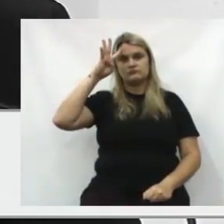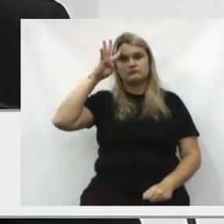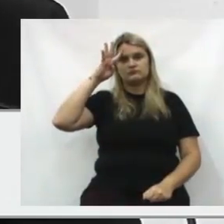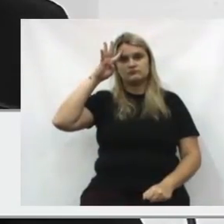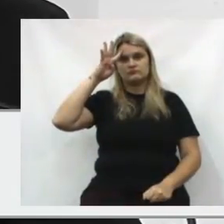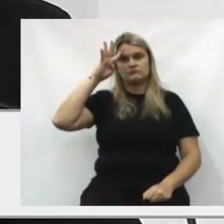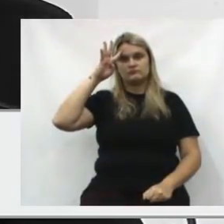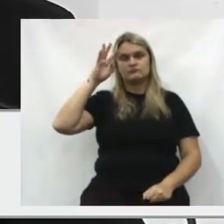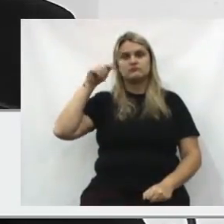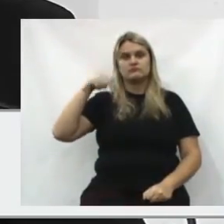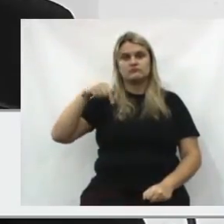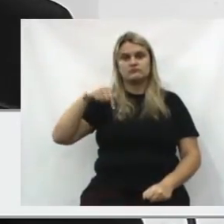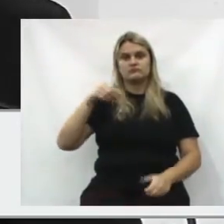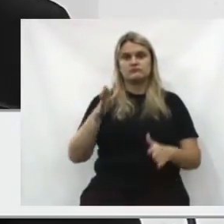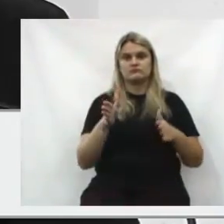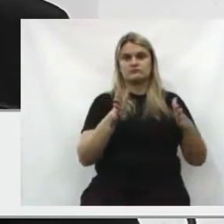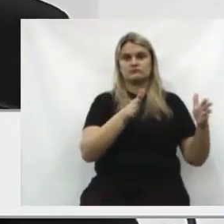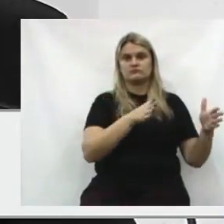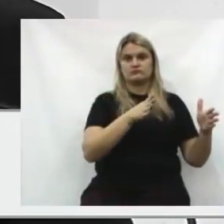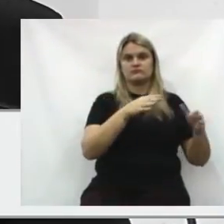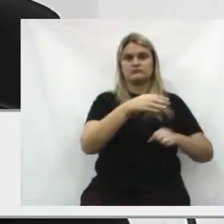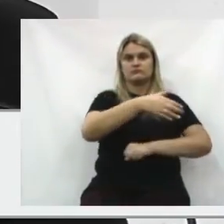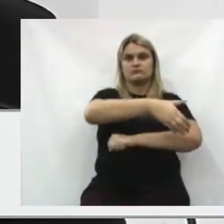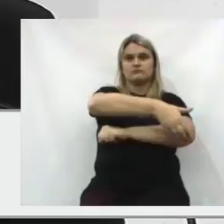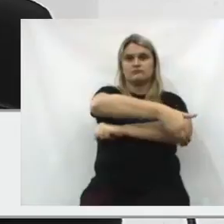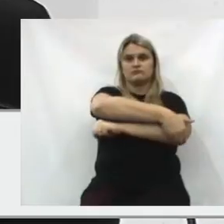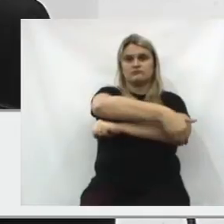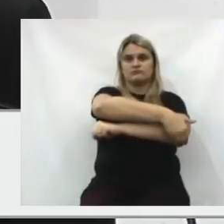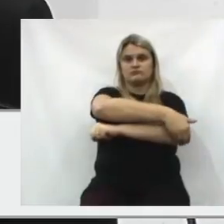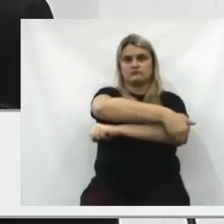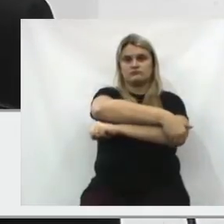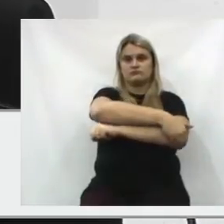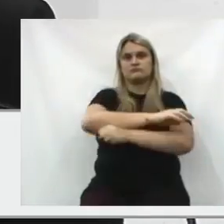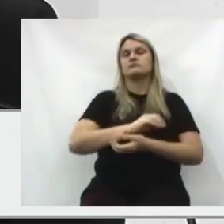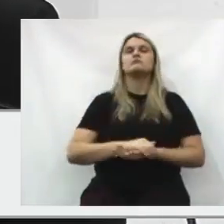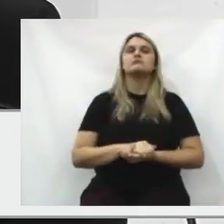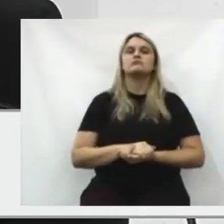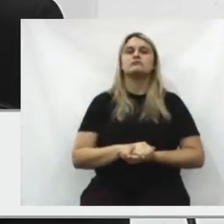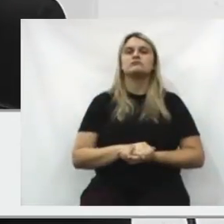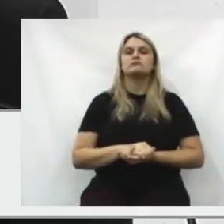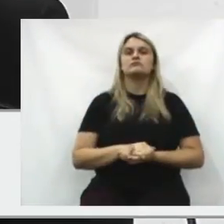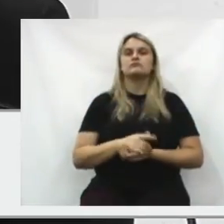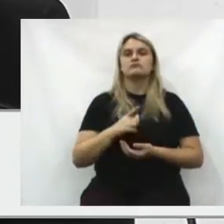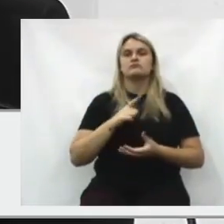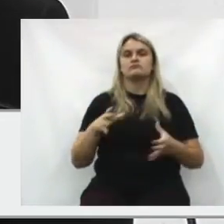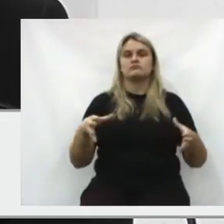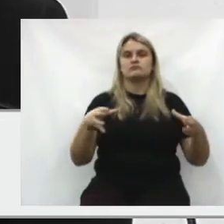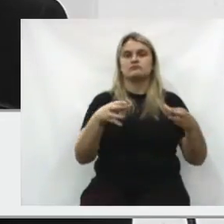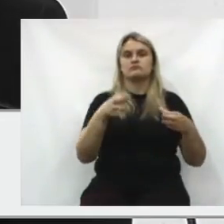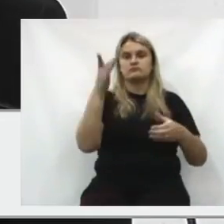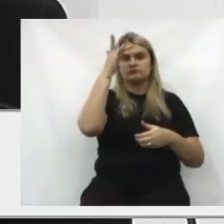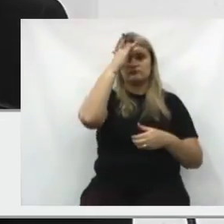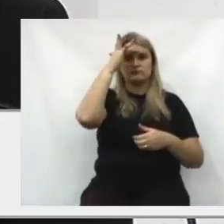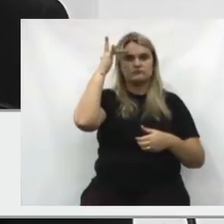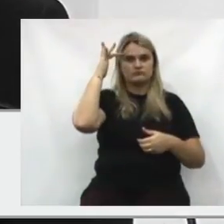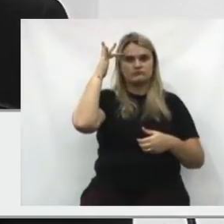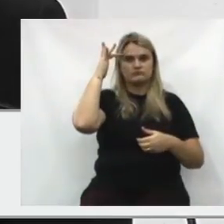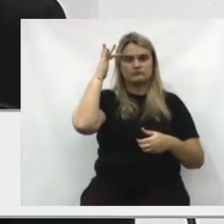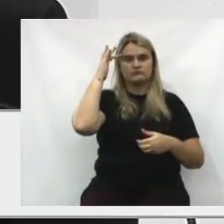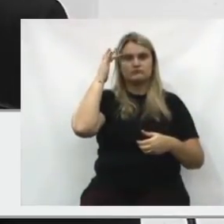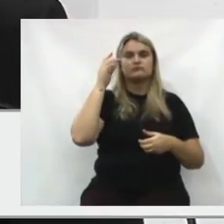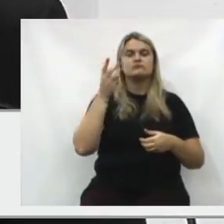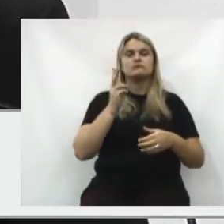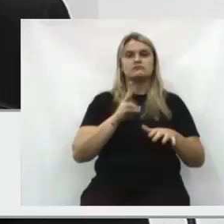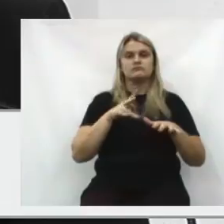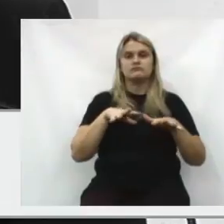teremos quarta-feira, aqui ao lado, na Praça Alvir, uma grande concentração